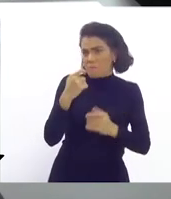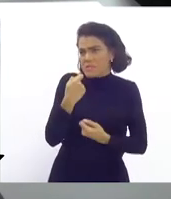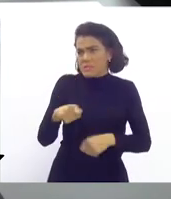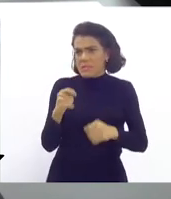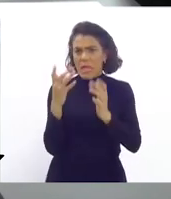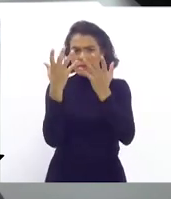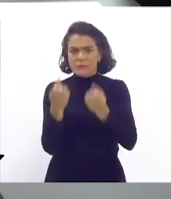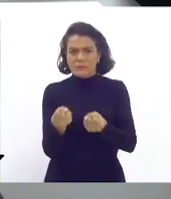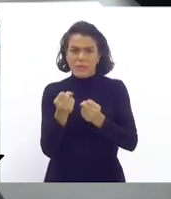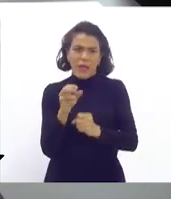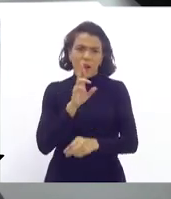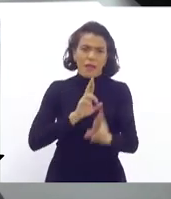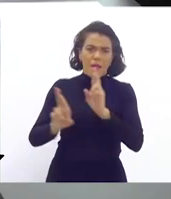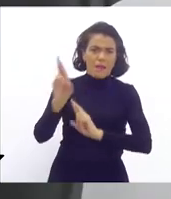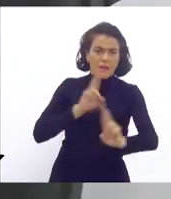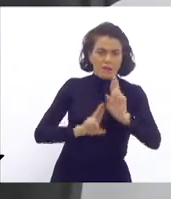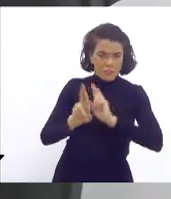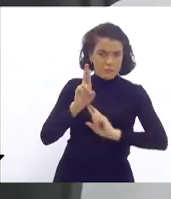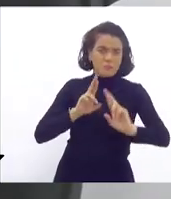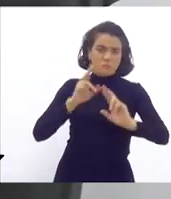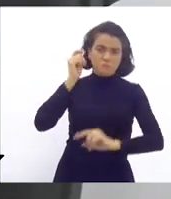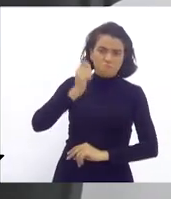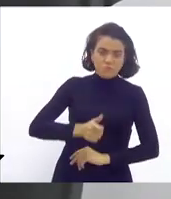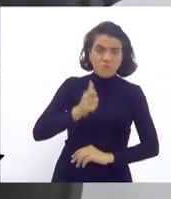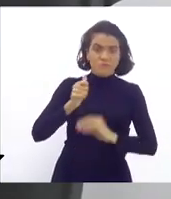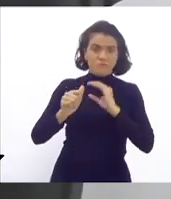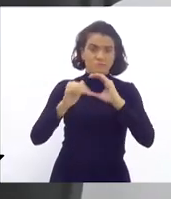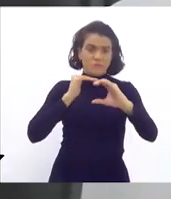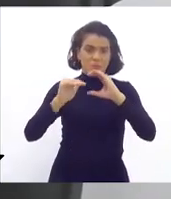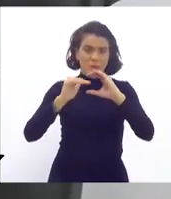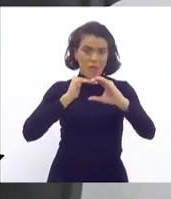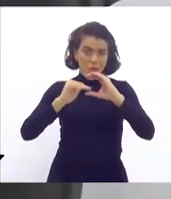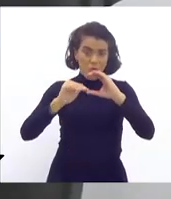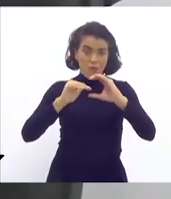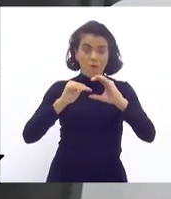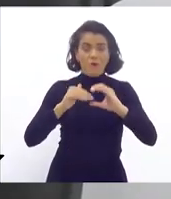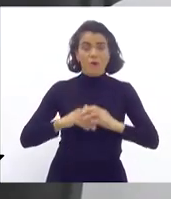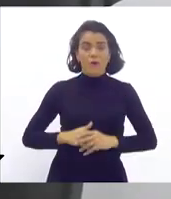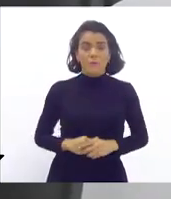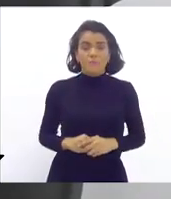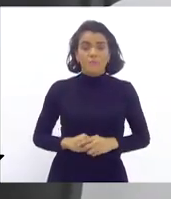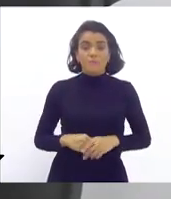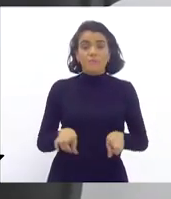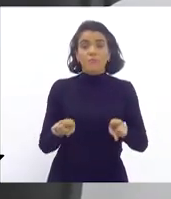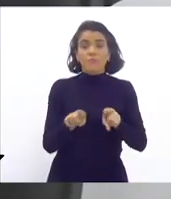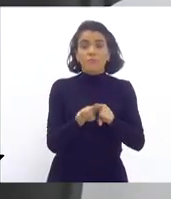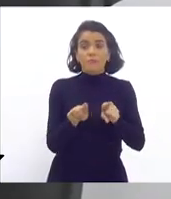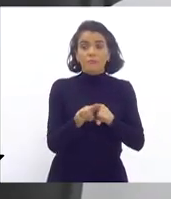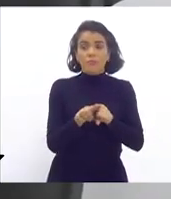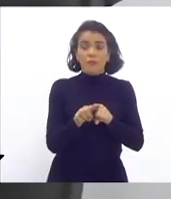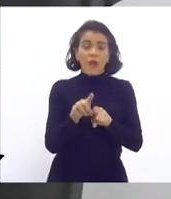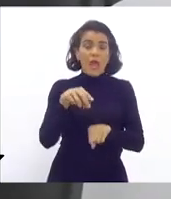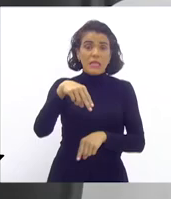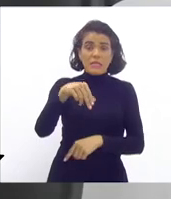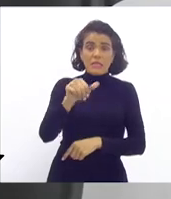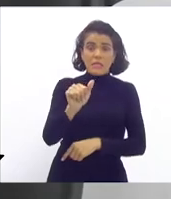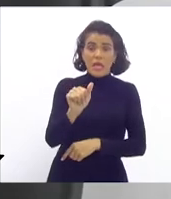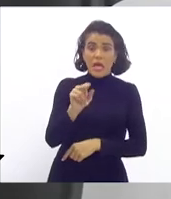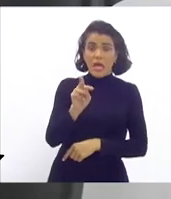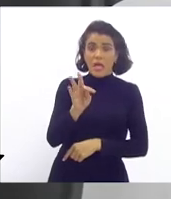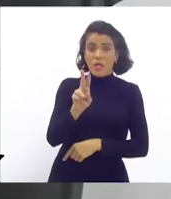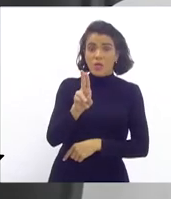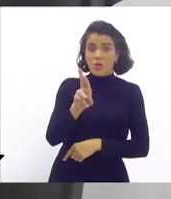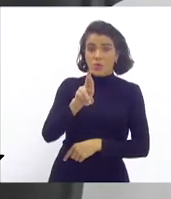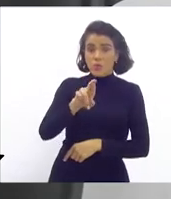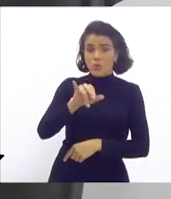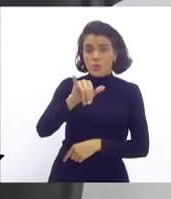ela te responderam essa forma de comunicação e a Nature não deu